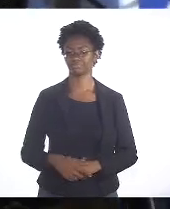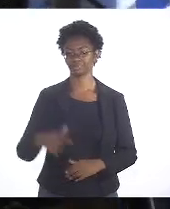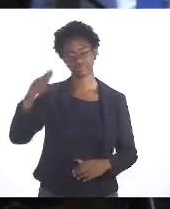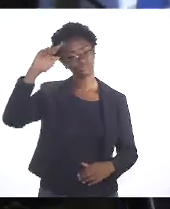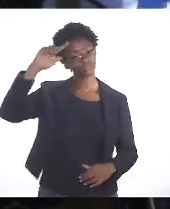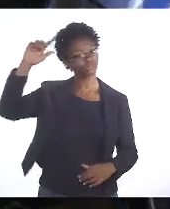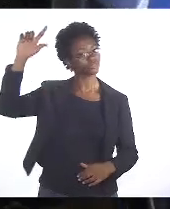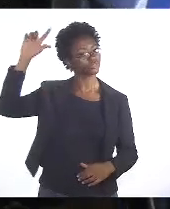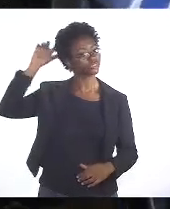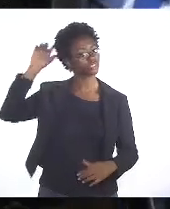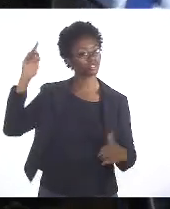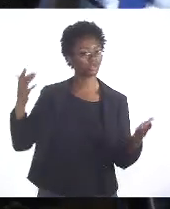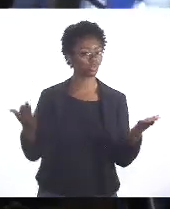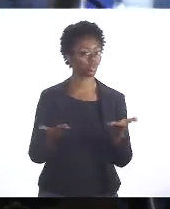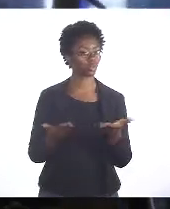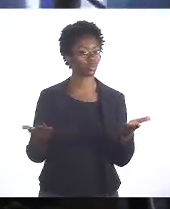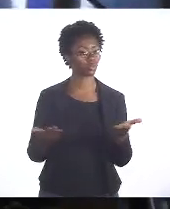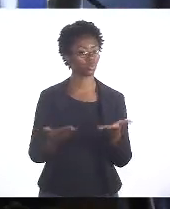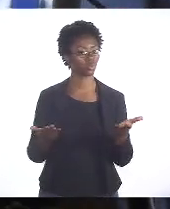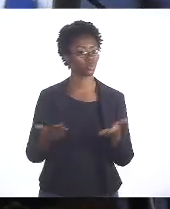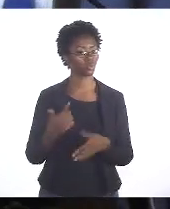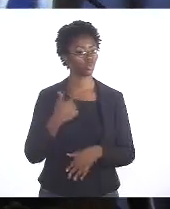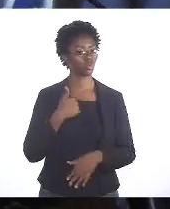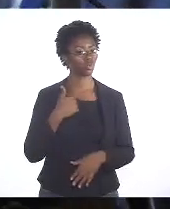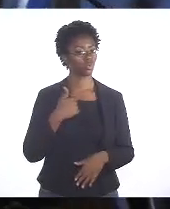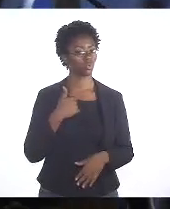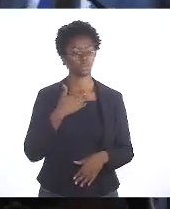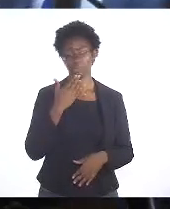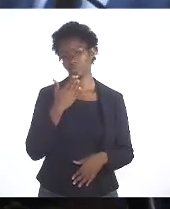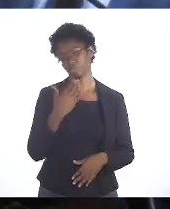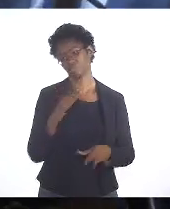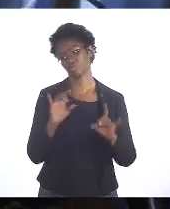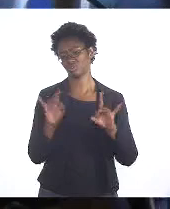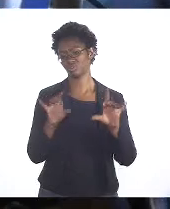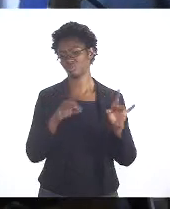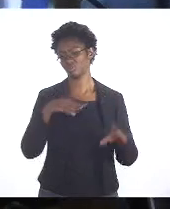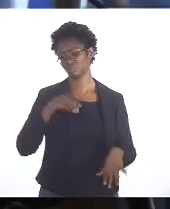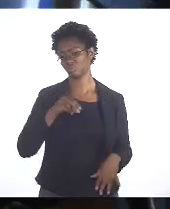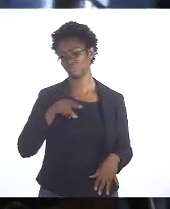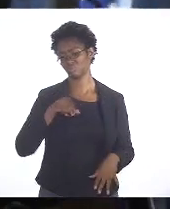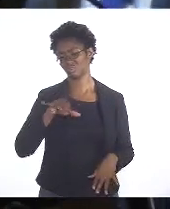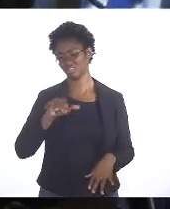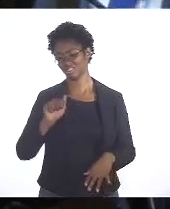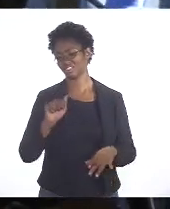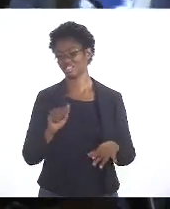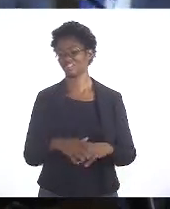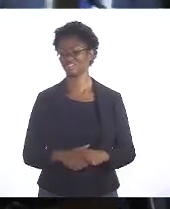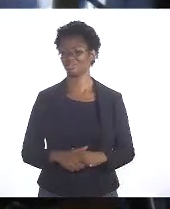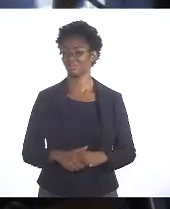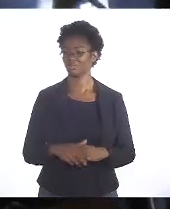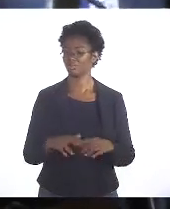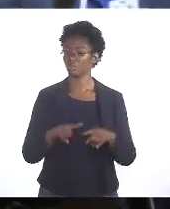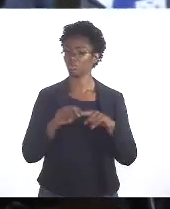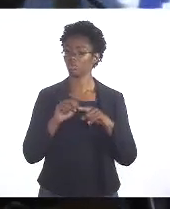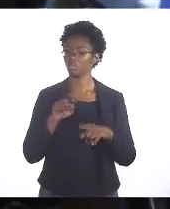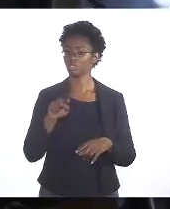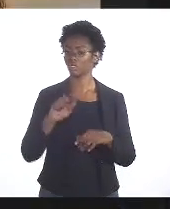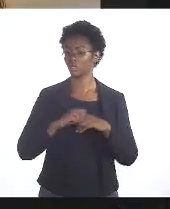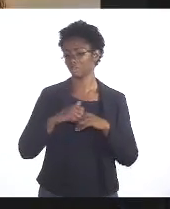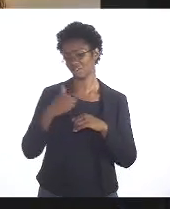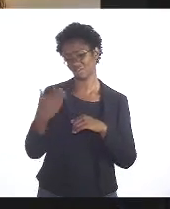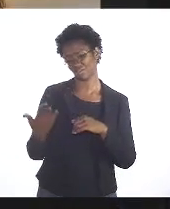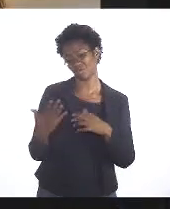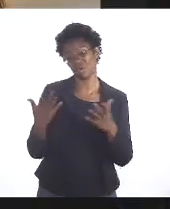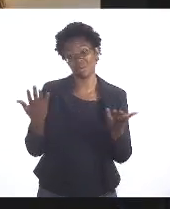Paulo, mas hoje eu vou fazer um pedido especial à deputada Mônica Francisco, porque ela ficou fora do ar por